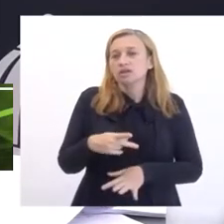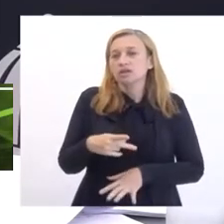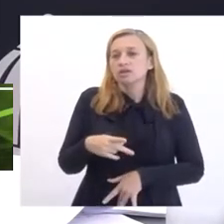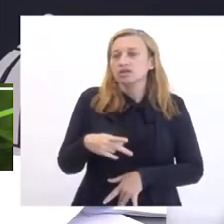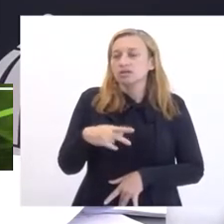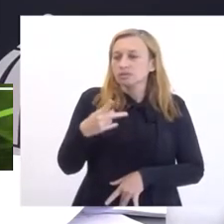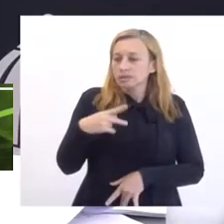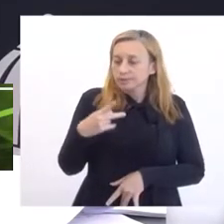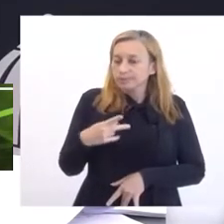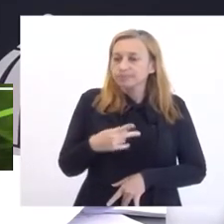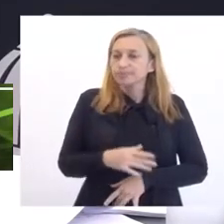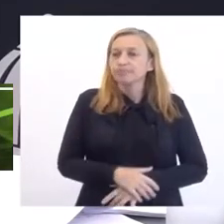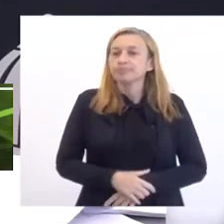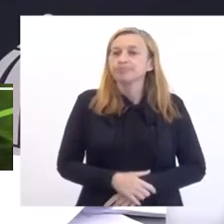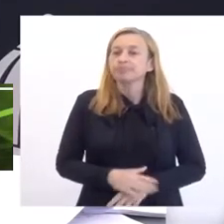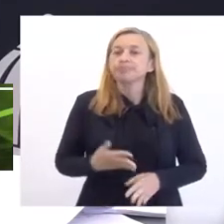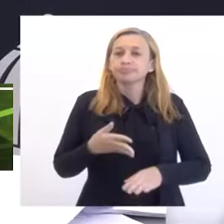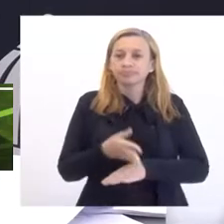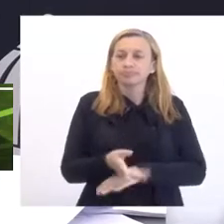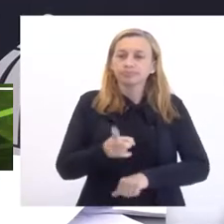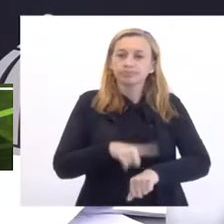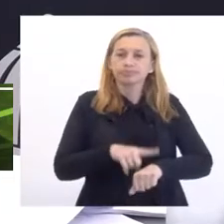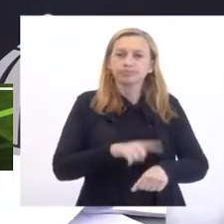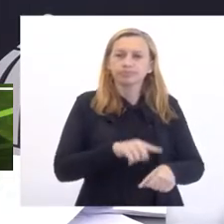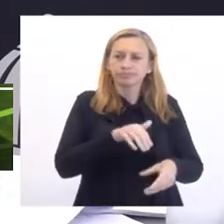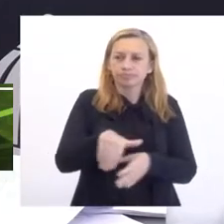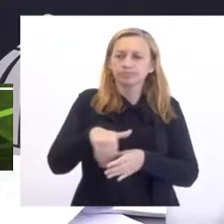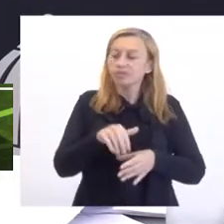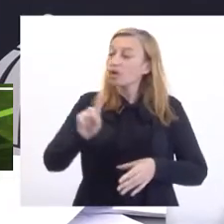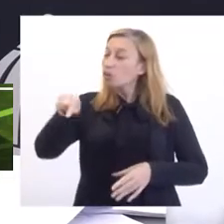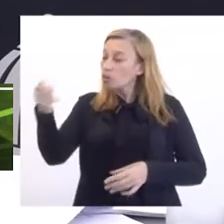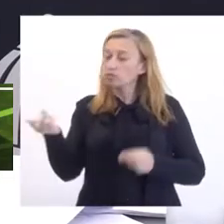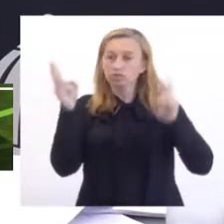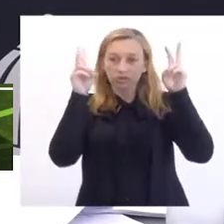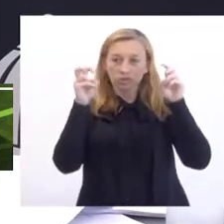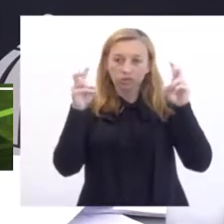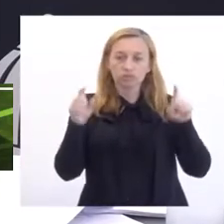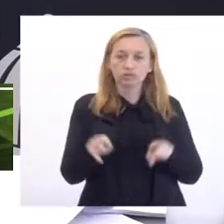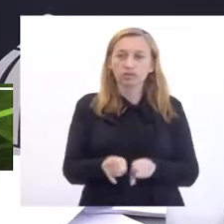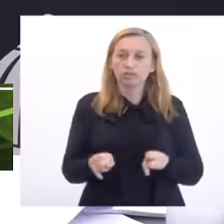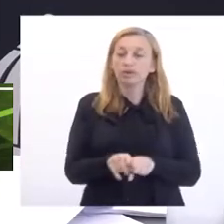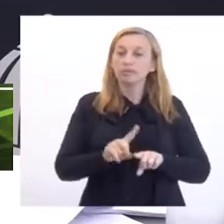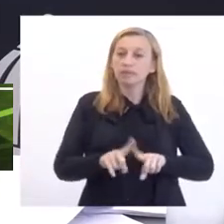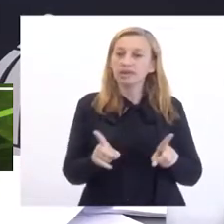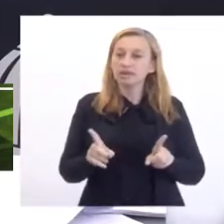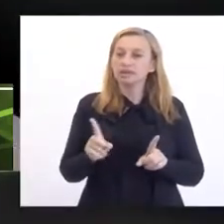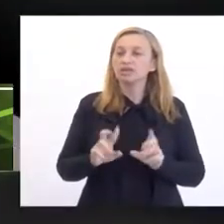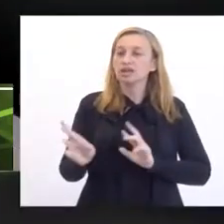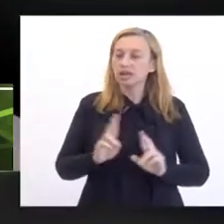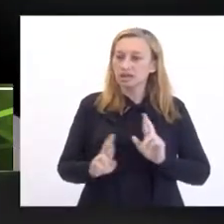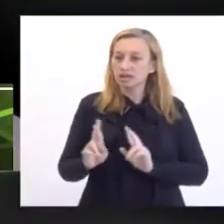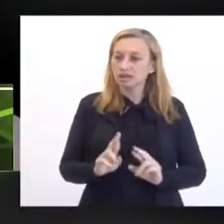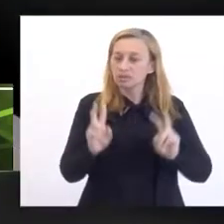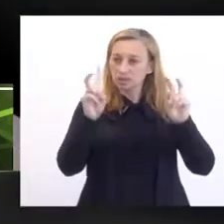Vossa Excelência, porque chegar na hora da votação são outros argumentos a mais, mas só em relação à sua preleção.